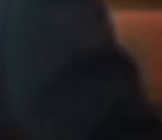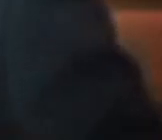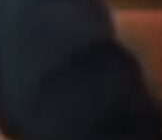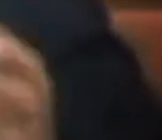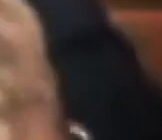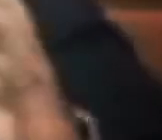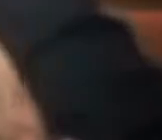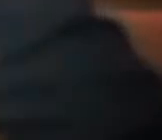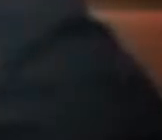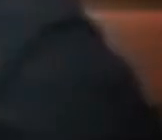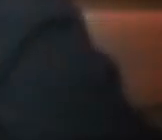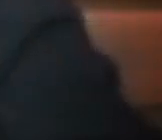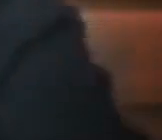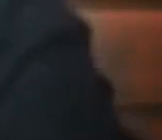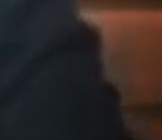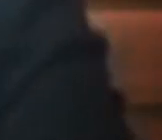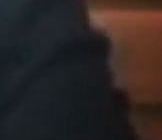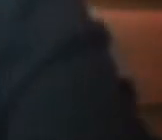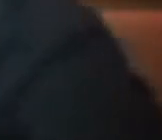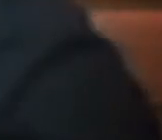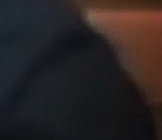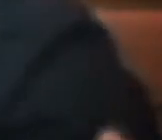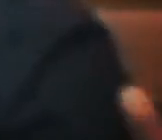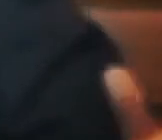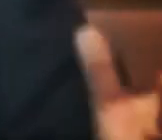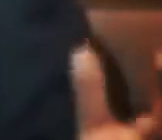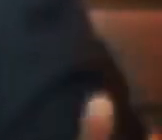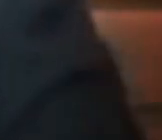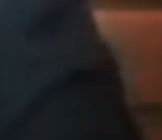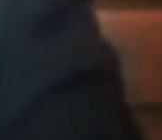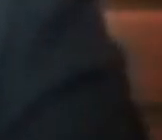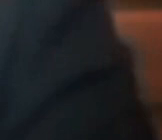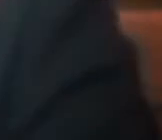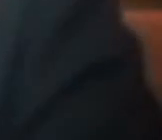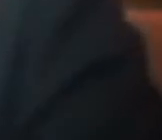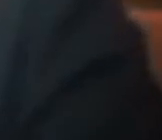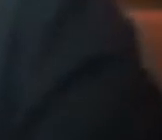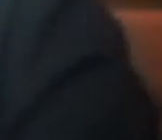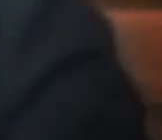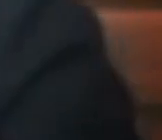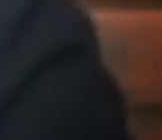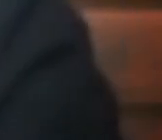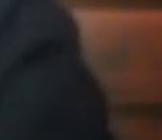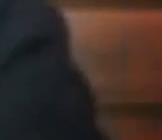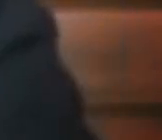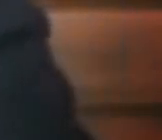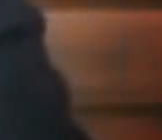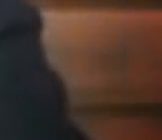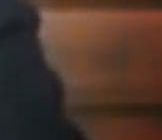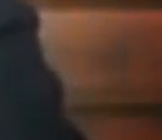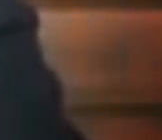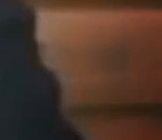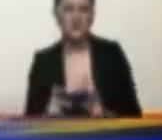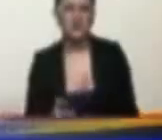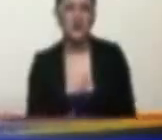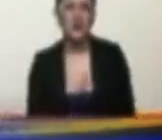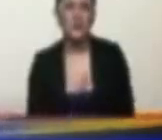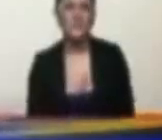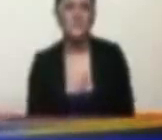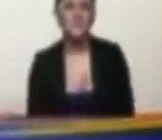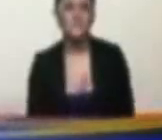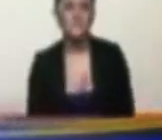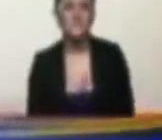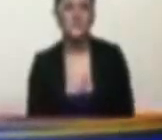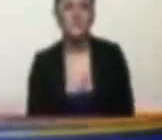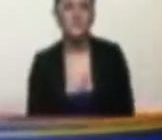o presidente da Venezuela apresentava seu relatório anual da administração à Assembleia Constituinte. O Brasil é um dos países da América Latina